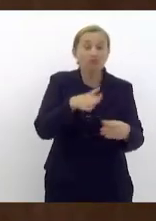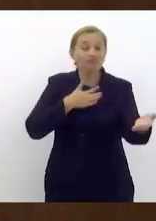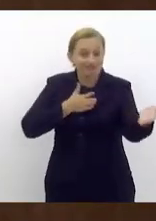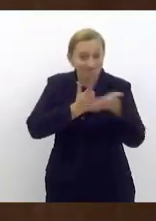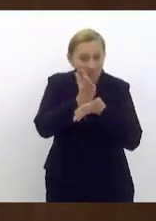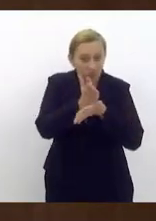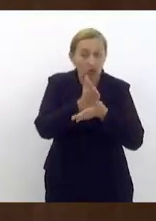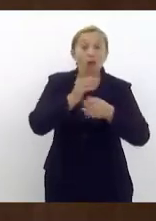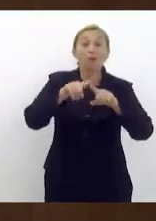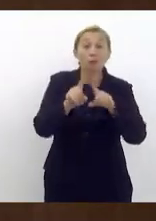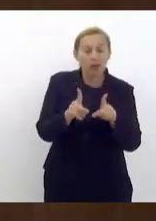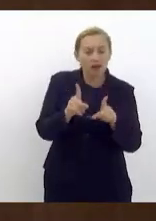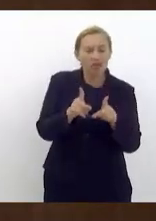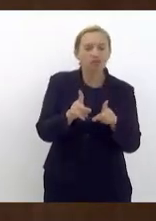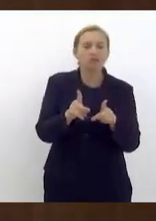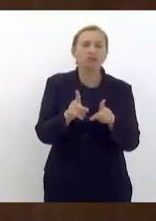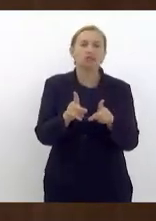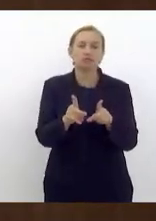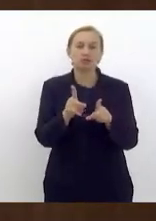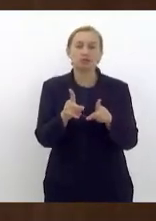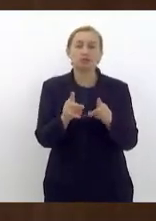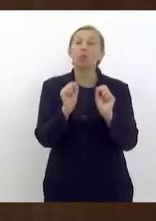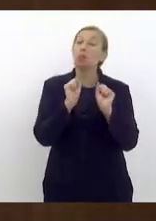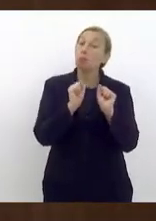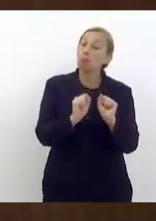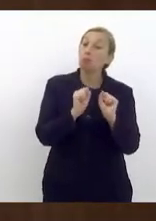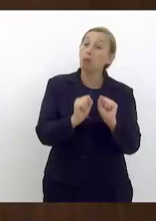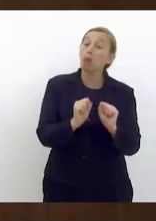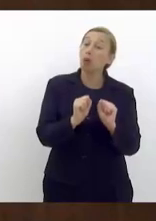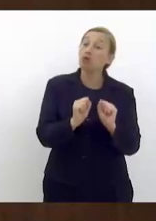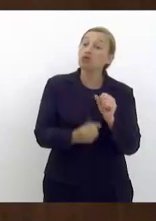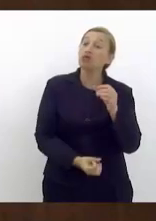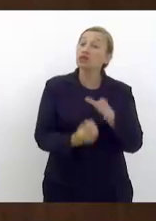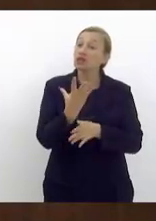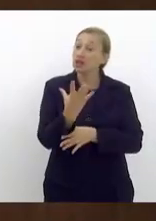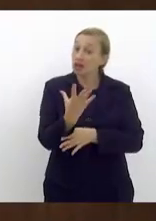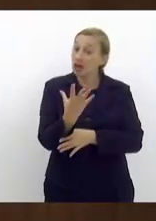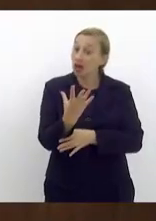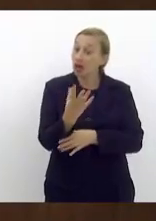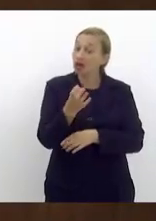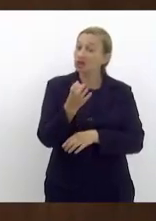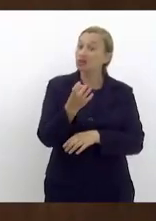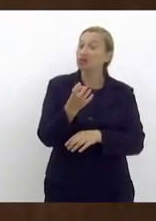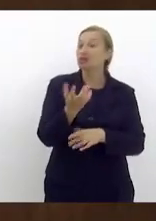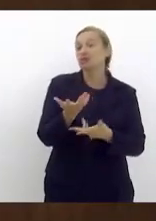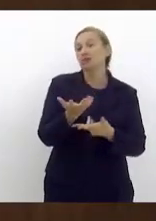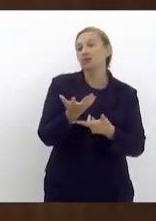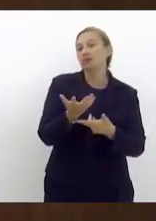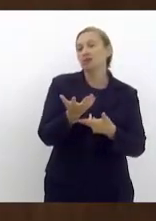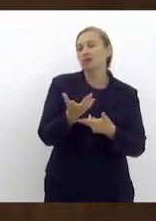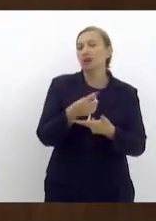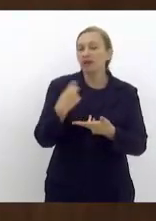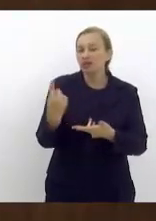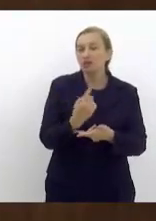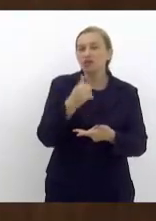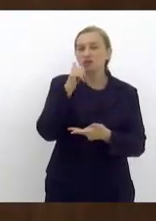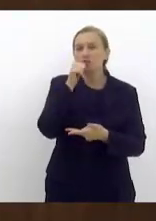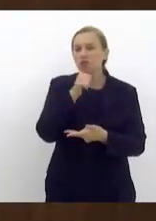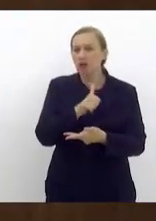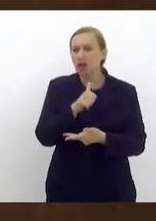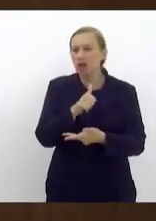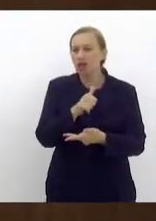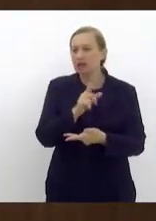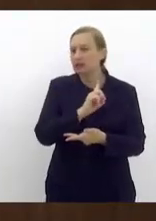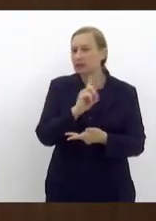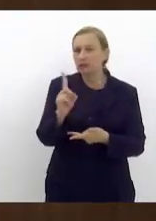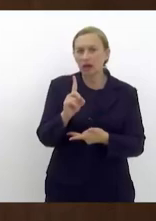aprove. Mas, para além disso, o que a gente pode construir em termos de Estado para que as nossas mulheres não